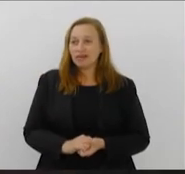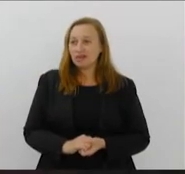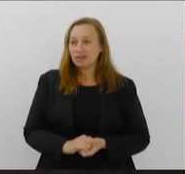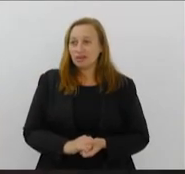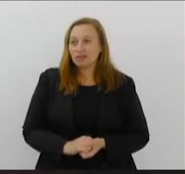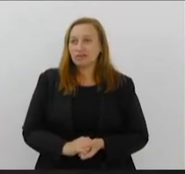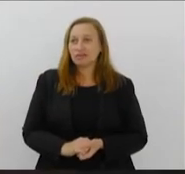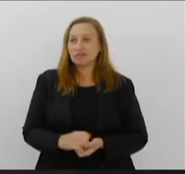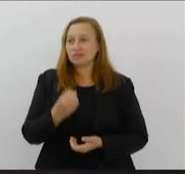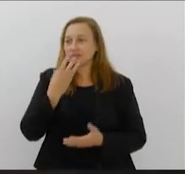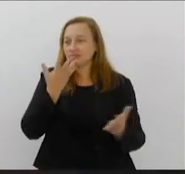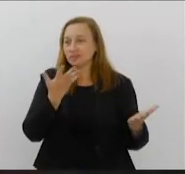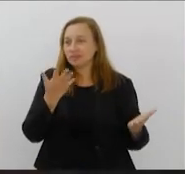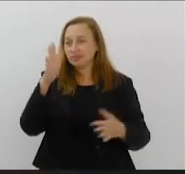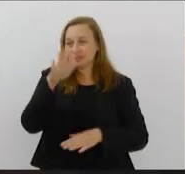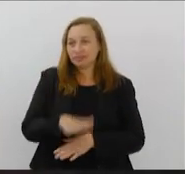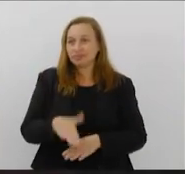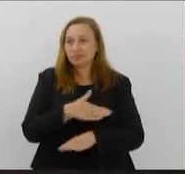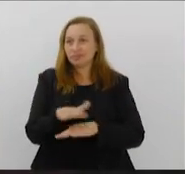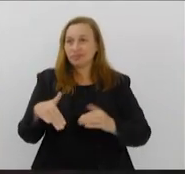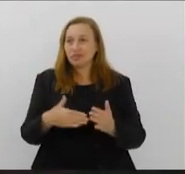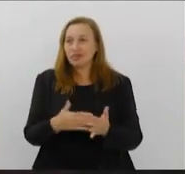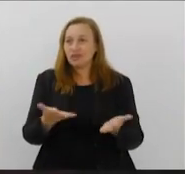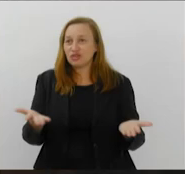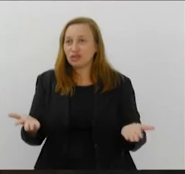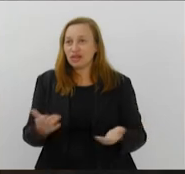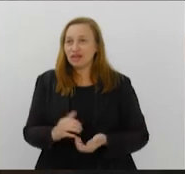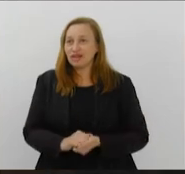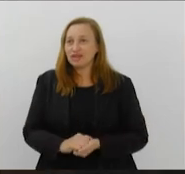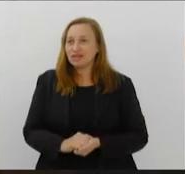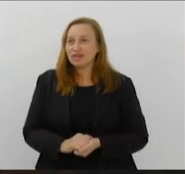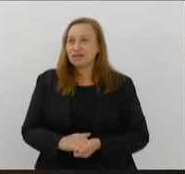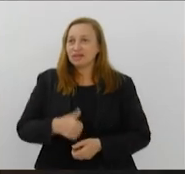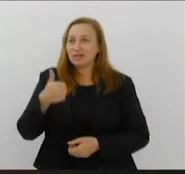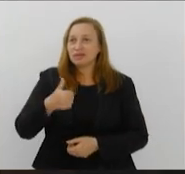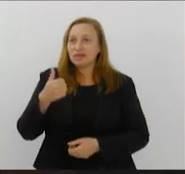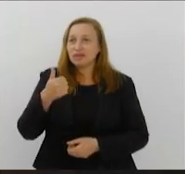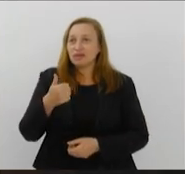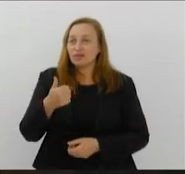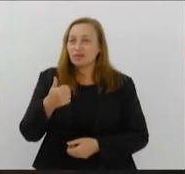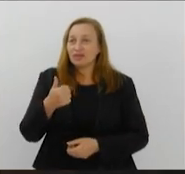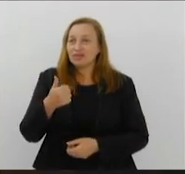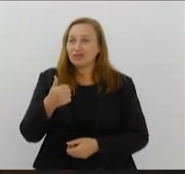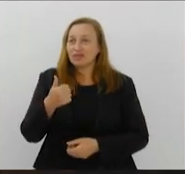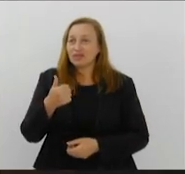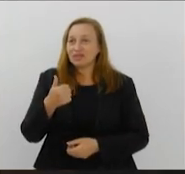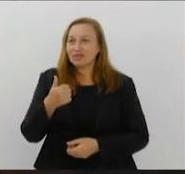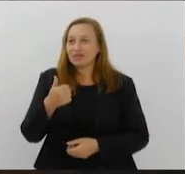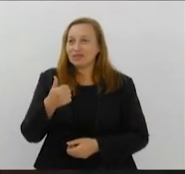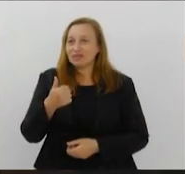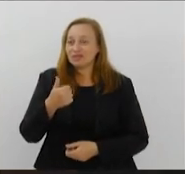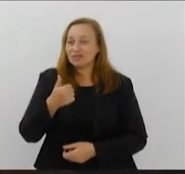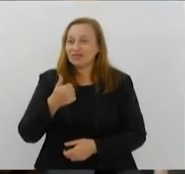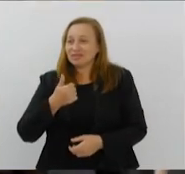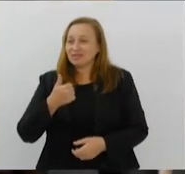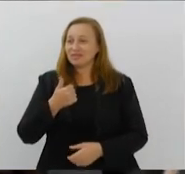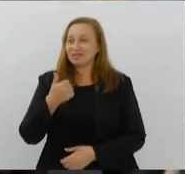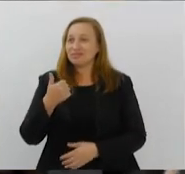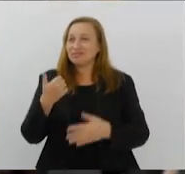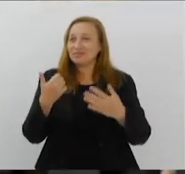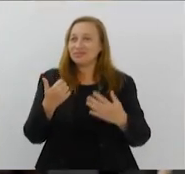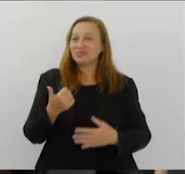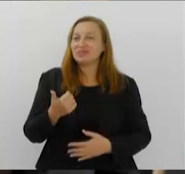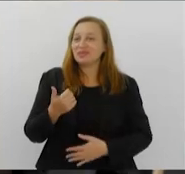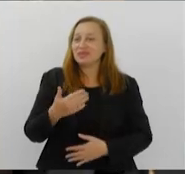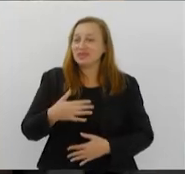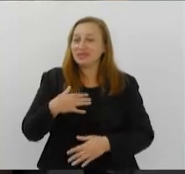Boa tarde a todos. Primeiramente, parabéns pela poesia. Eu pelo menos fiquei encantado, né? Quero parabenizar a